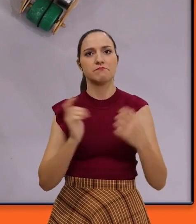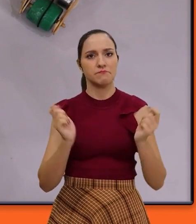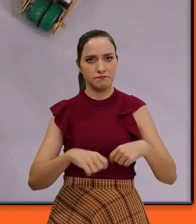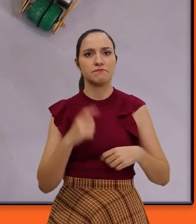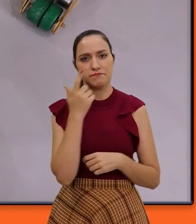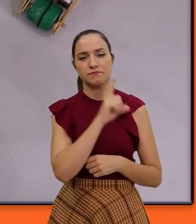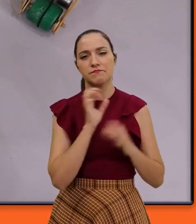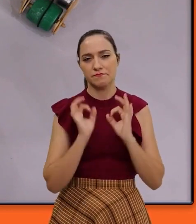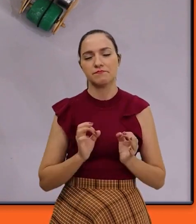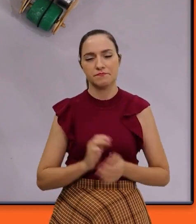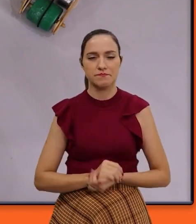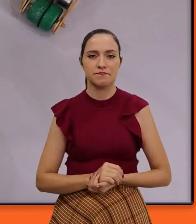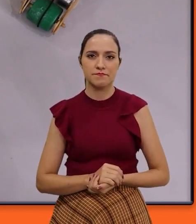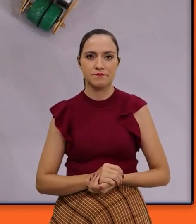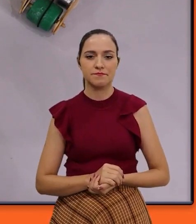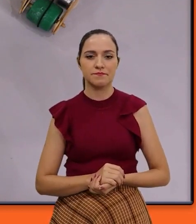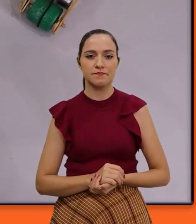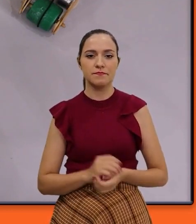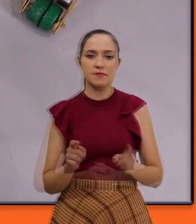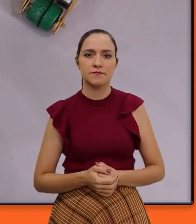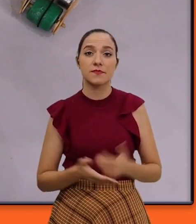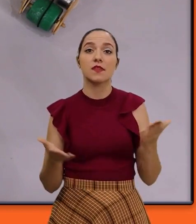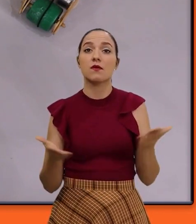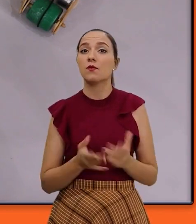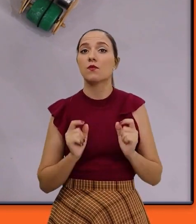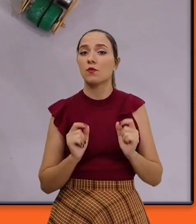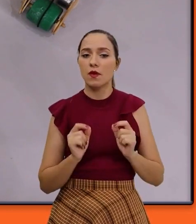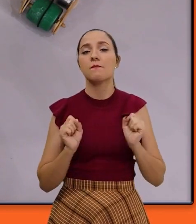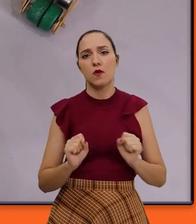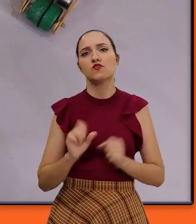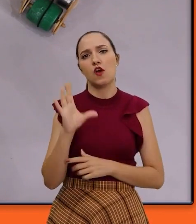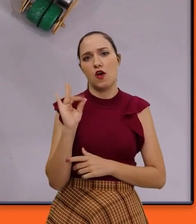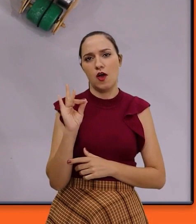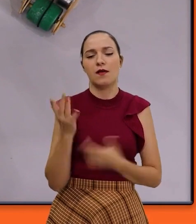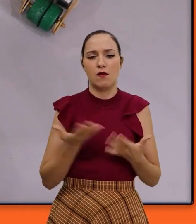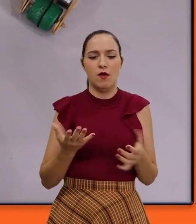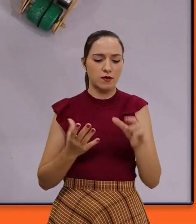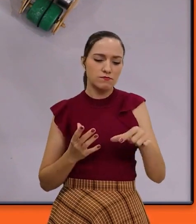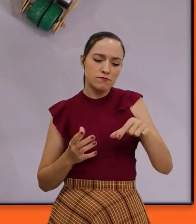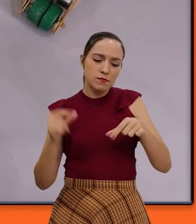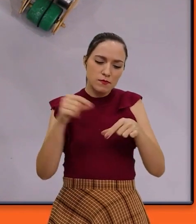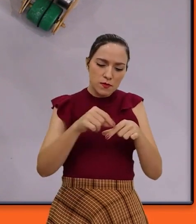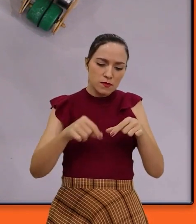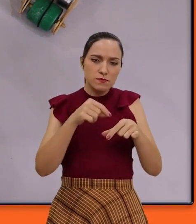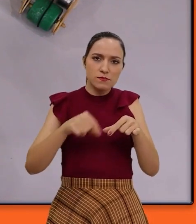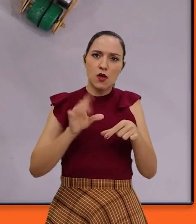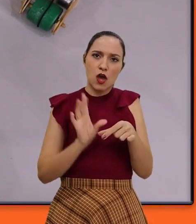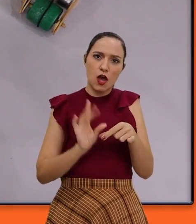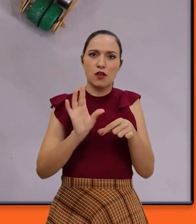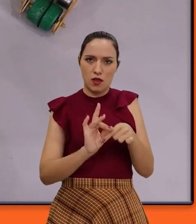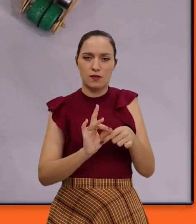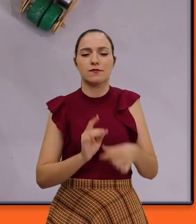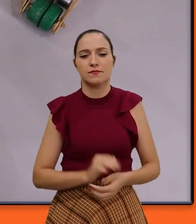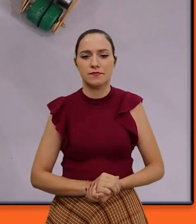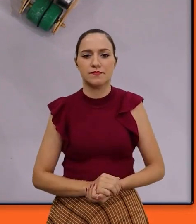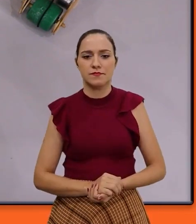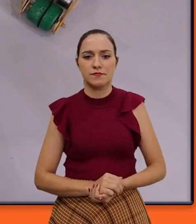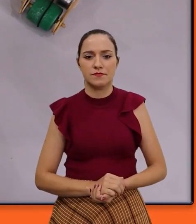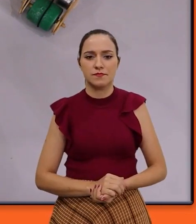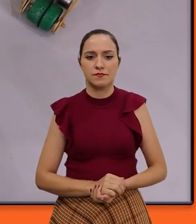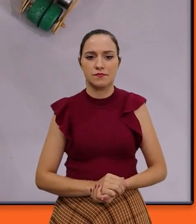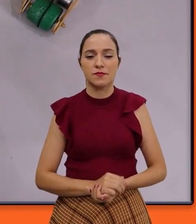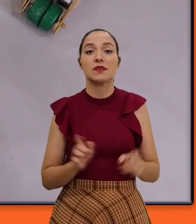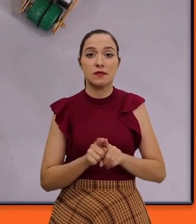aqui a gente novamente ajusta aqui. Então podemos colar, né? Então nós vamos colocar um pinguinho de cola aqui, outro